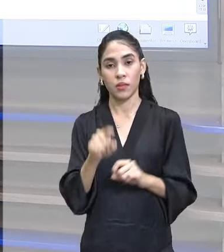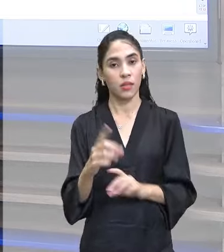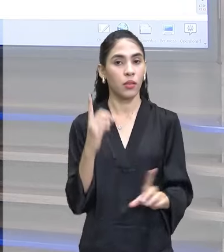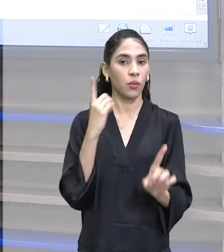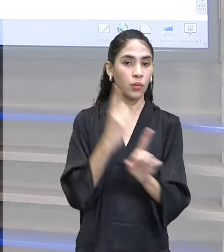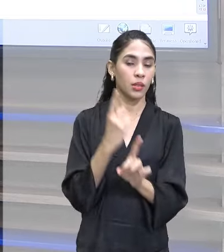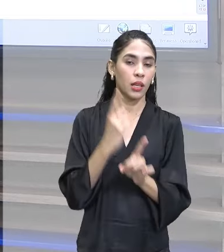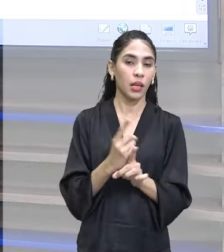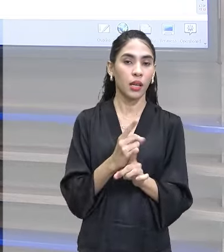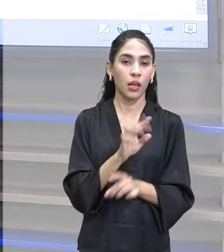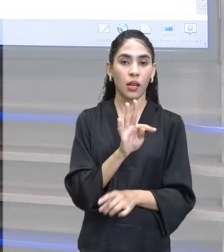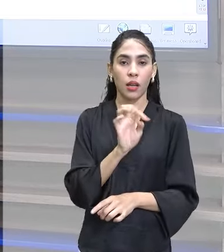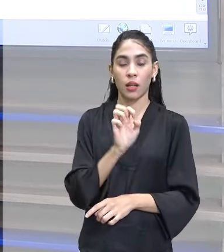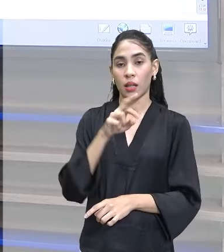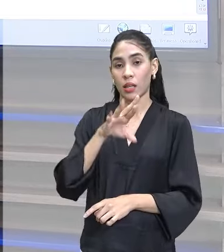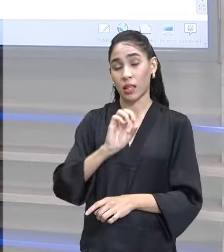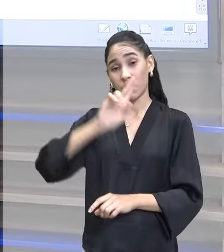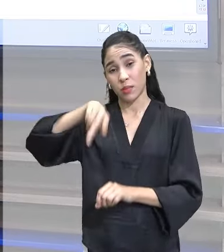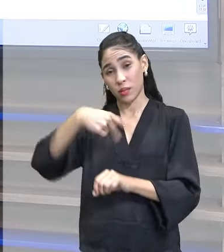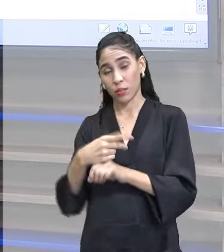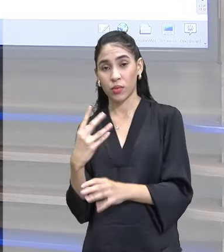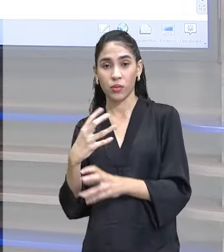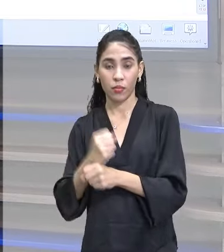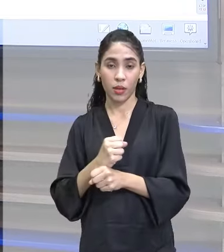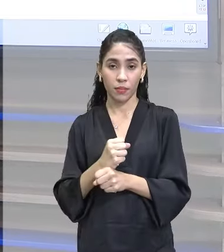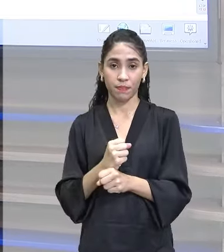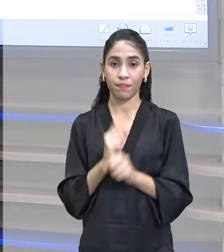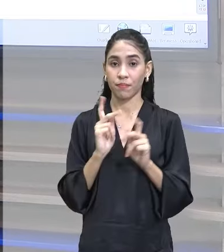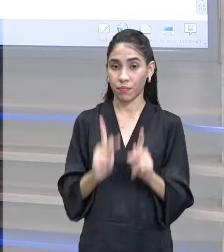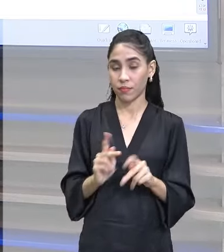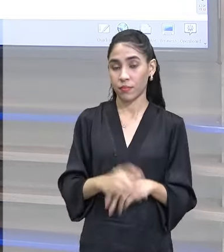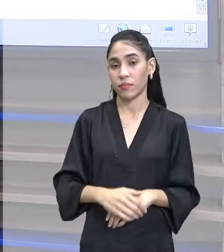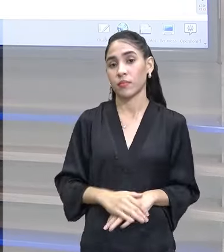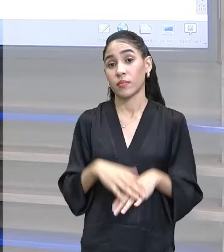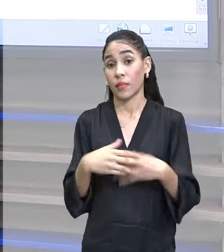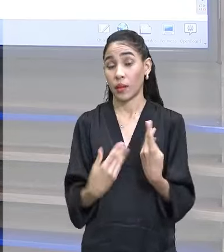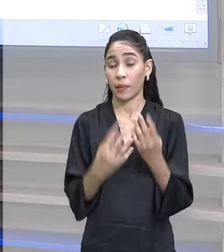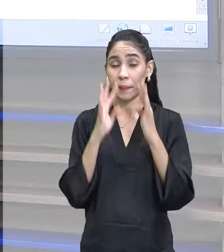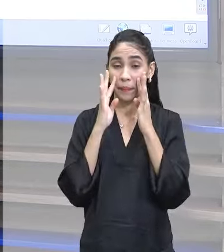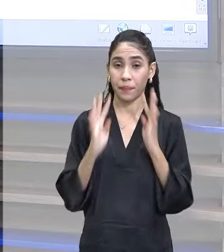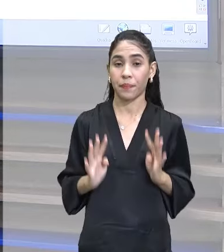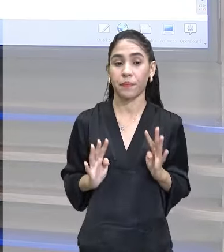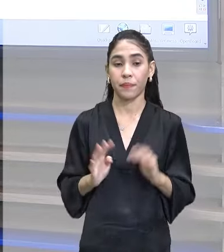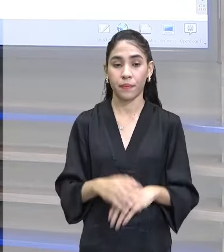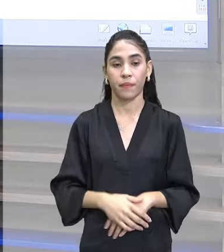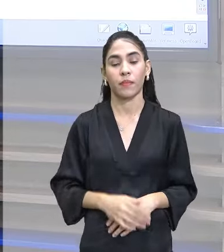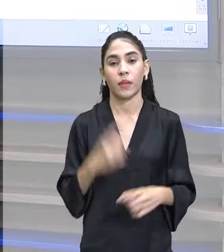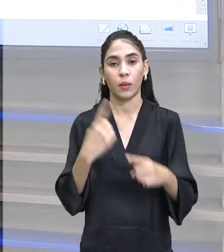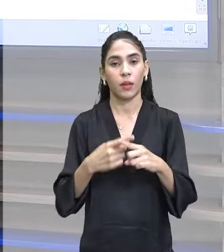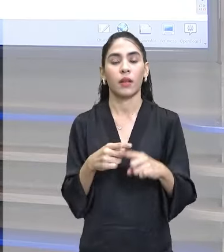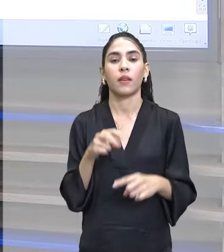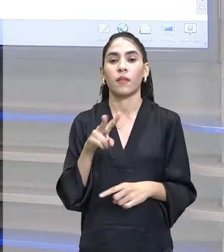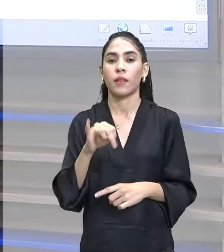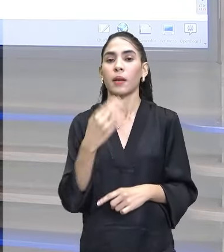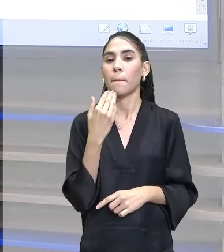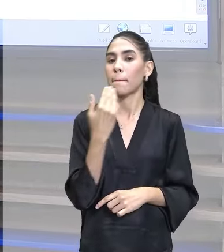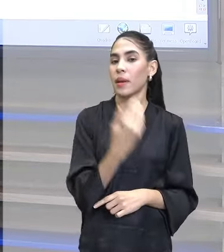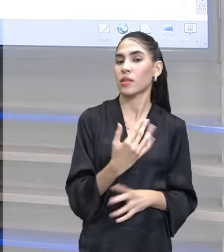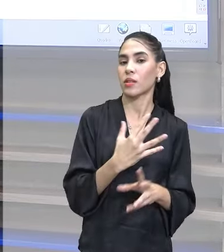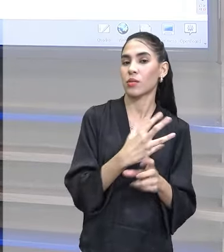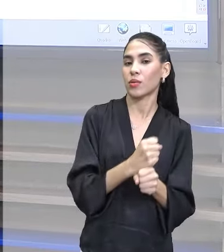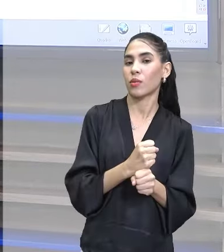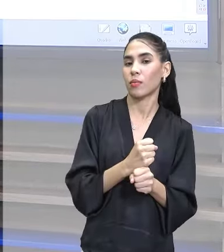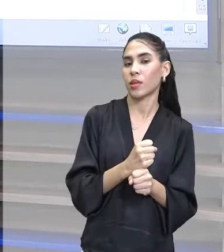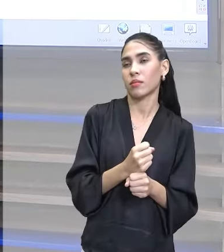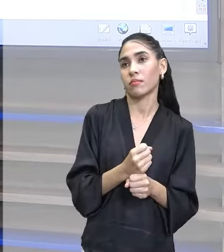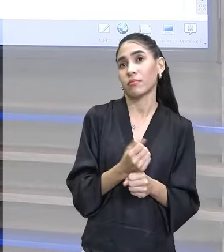encontrar o termo para depois somar, tá ok? Então, muita atenção nessa hora, porque ele vai pedir a soma, mas você